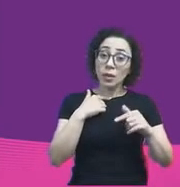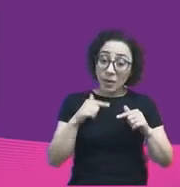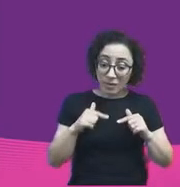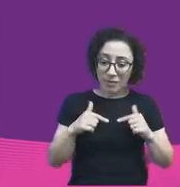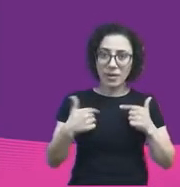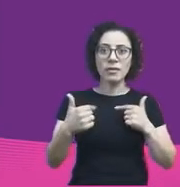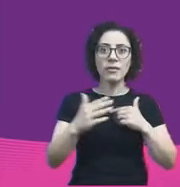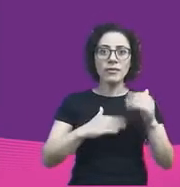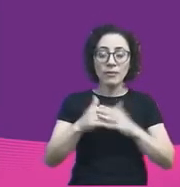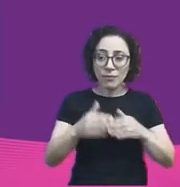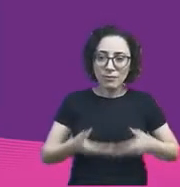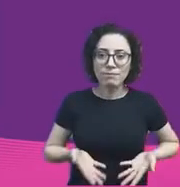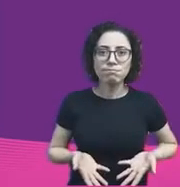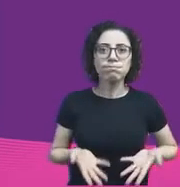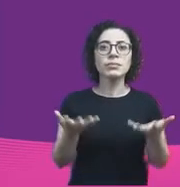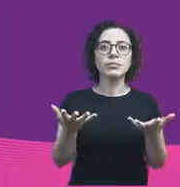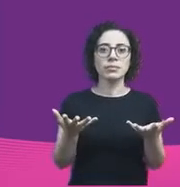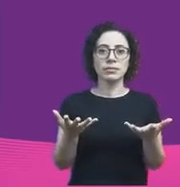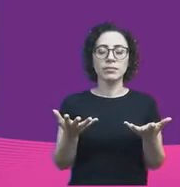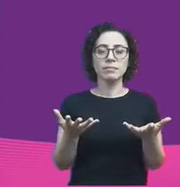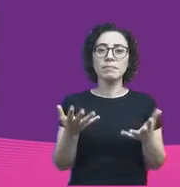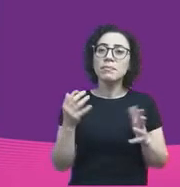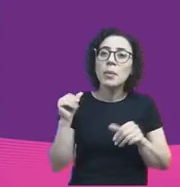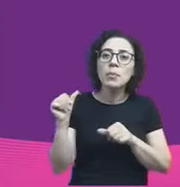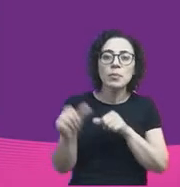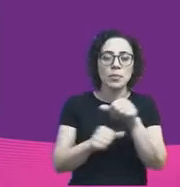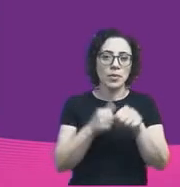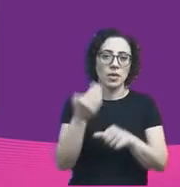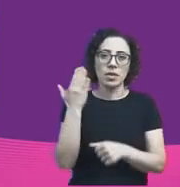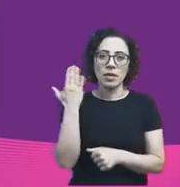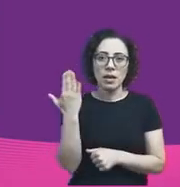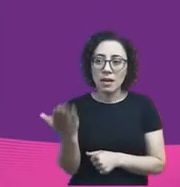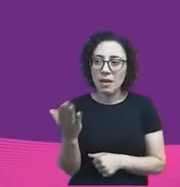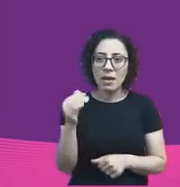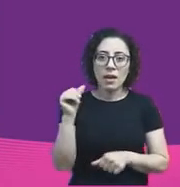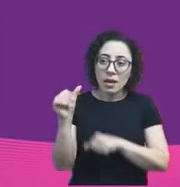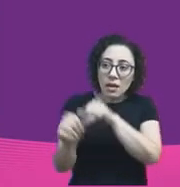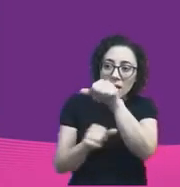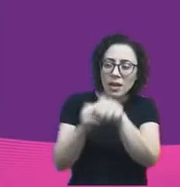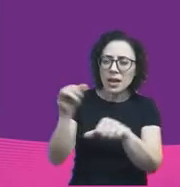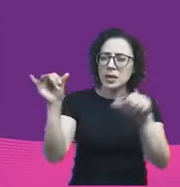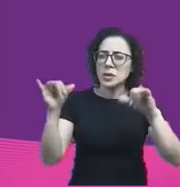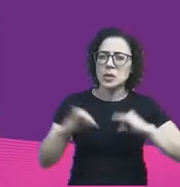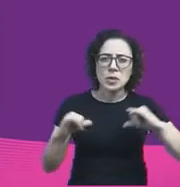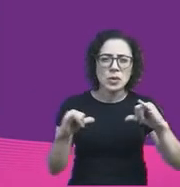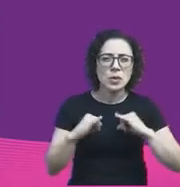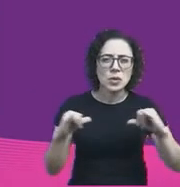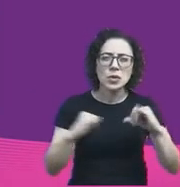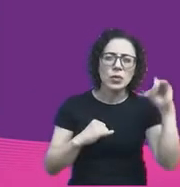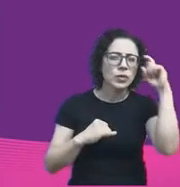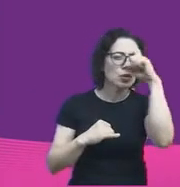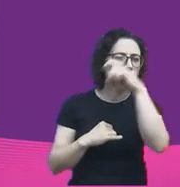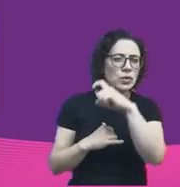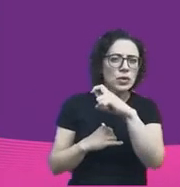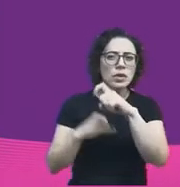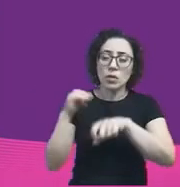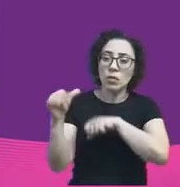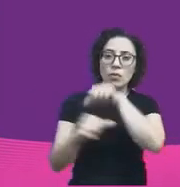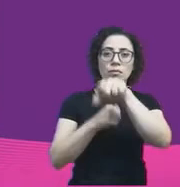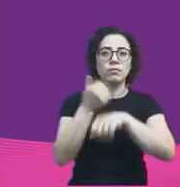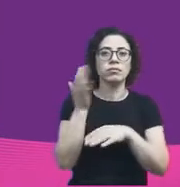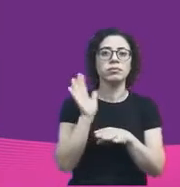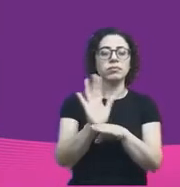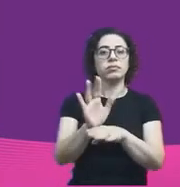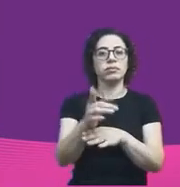em transformar o sofrimento do outro. Em última instância, isso é o sofrimento, o que é interessante, que